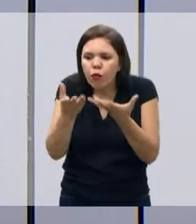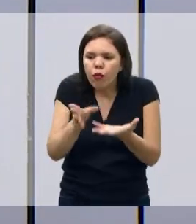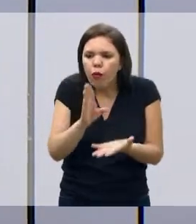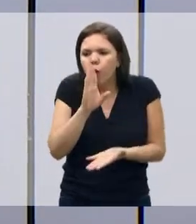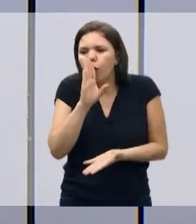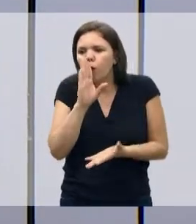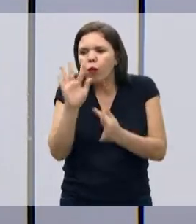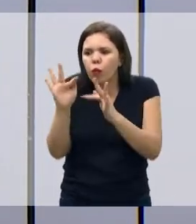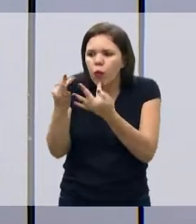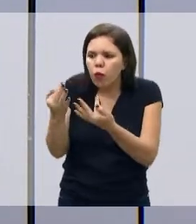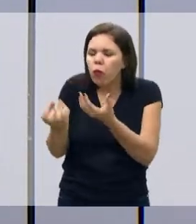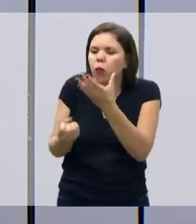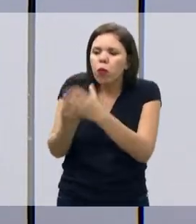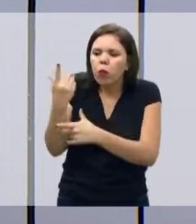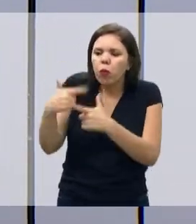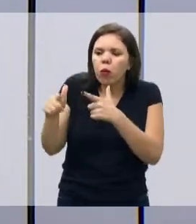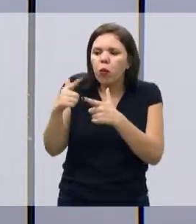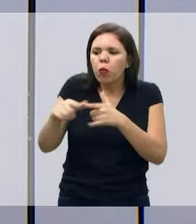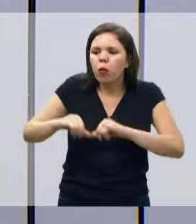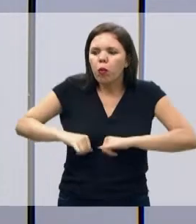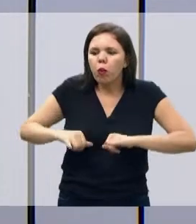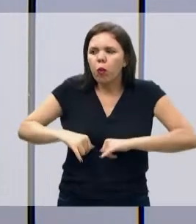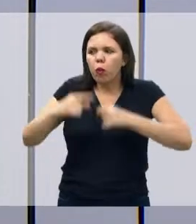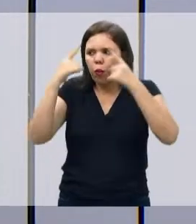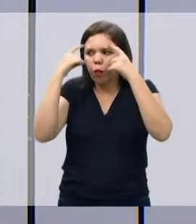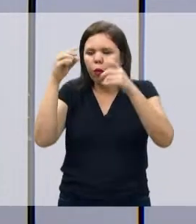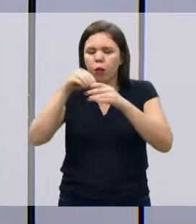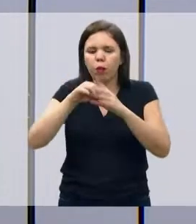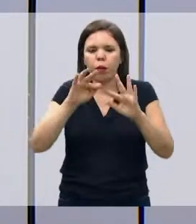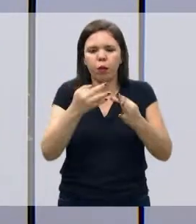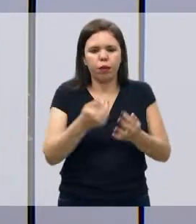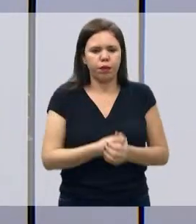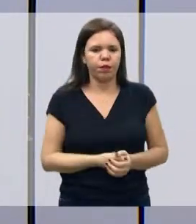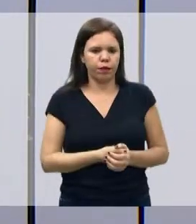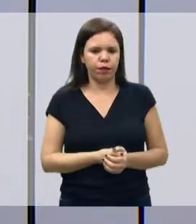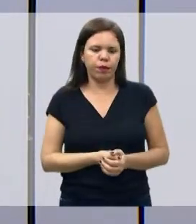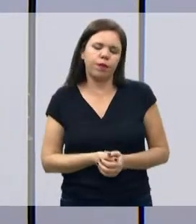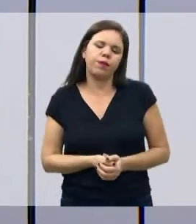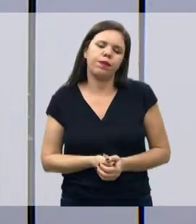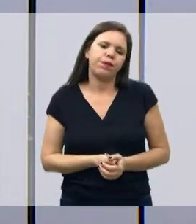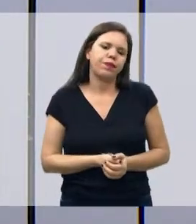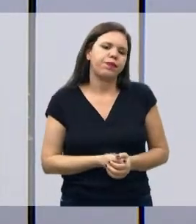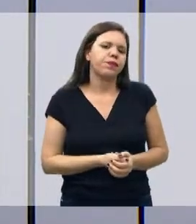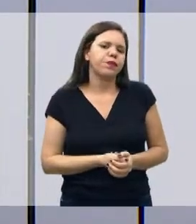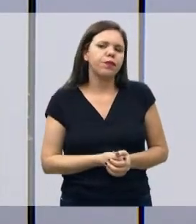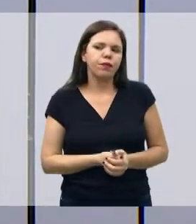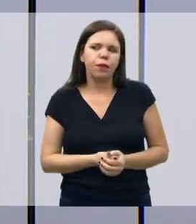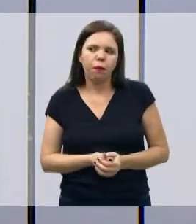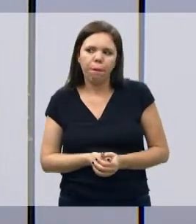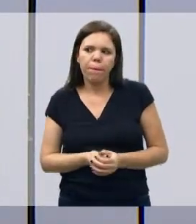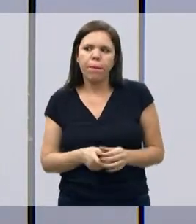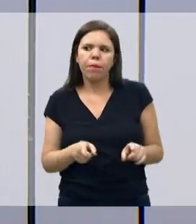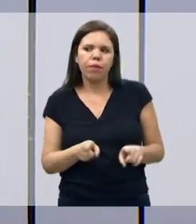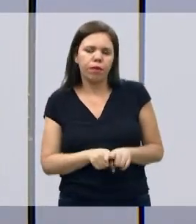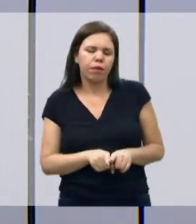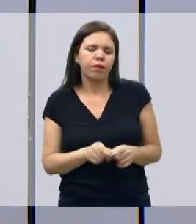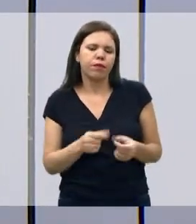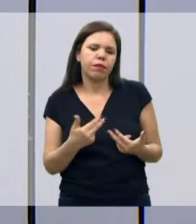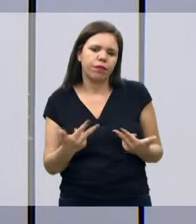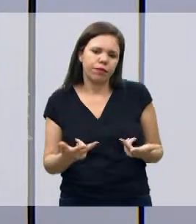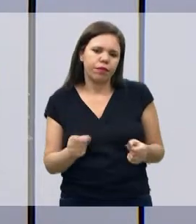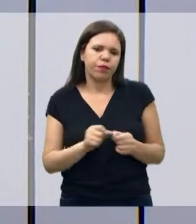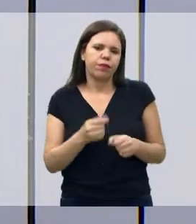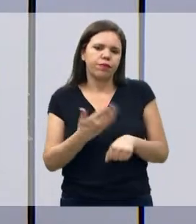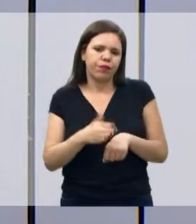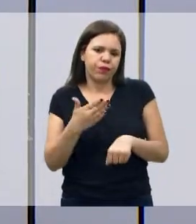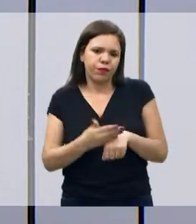seus parentes que está acontecendo essa violência doméstica dentro de casa. Além dessa inatividade de